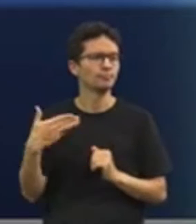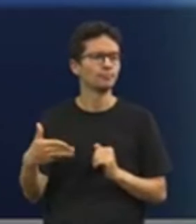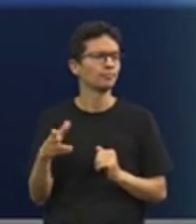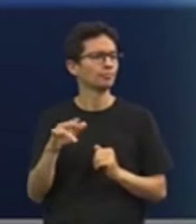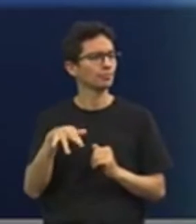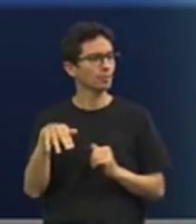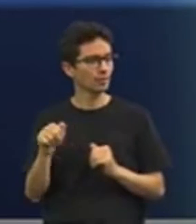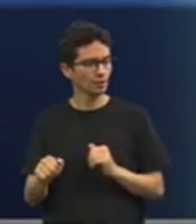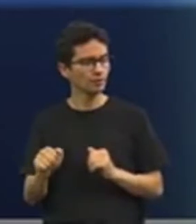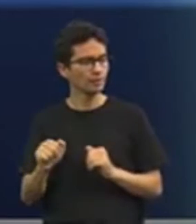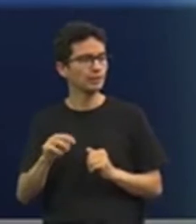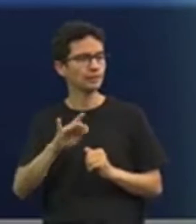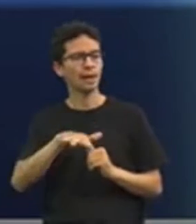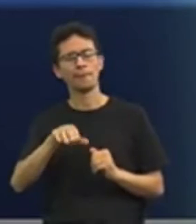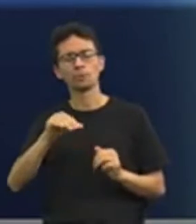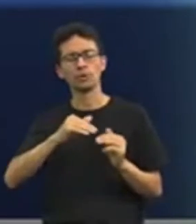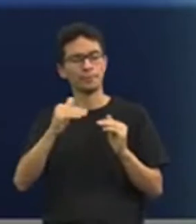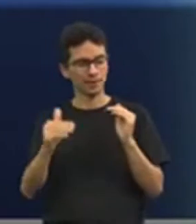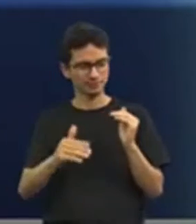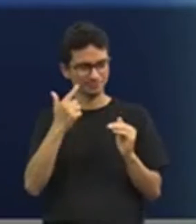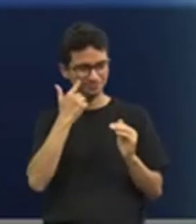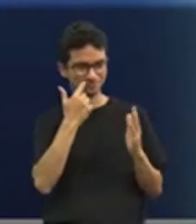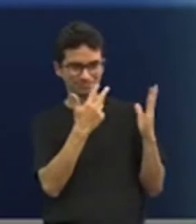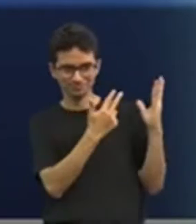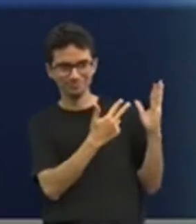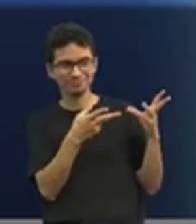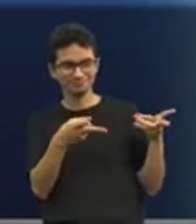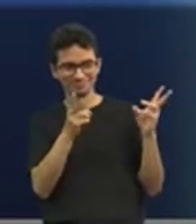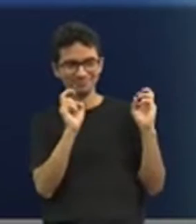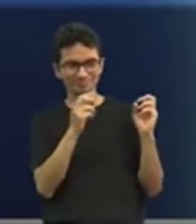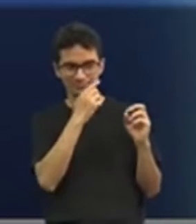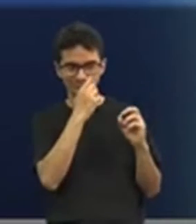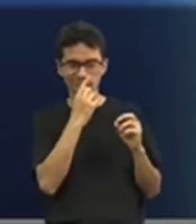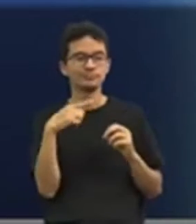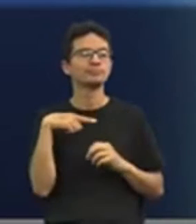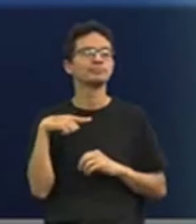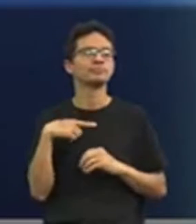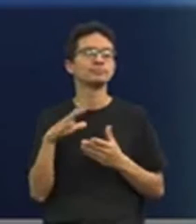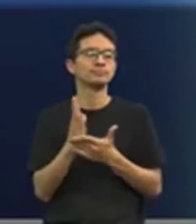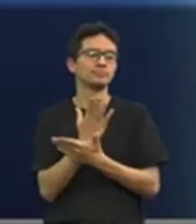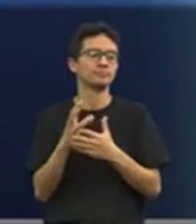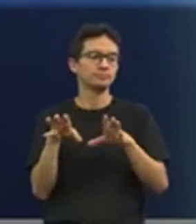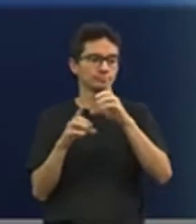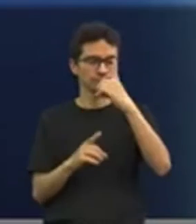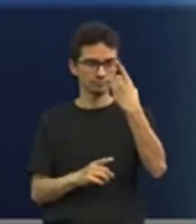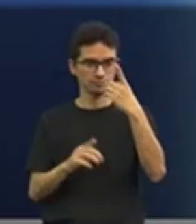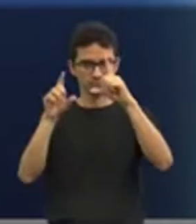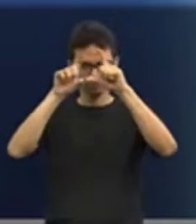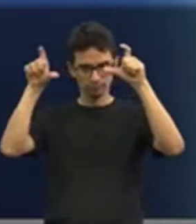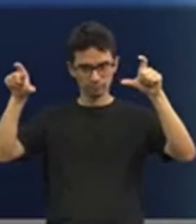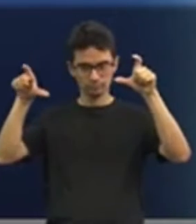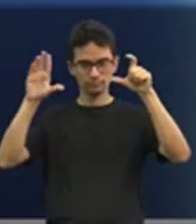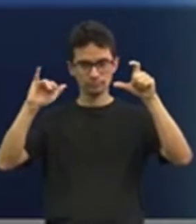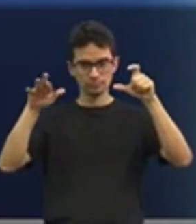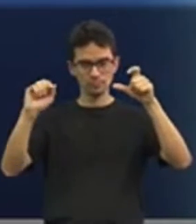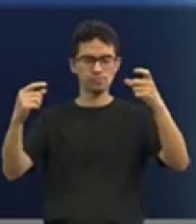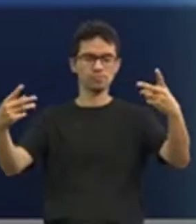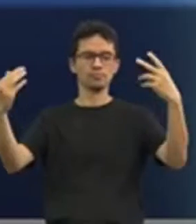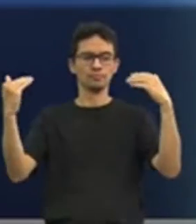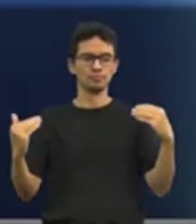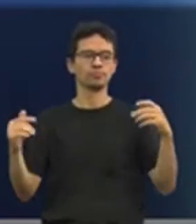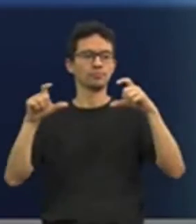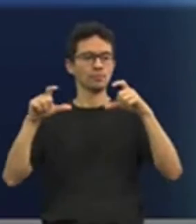é a crônica terreno baldio logo embaixo né se observar é que a gente tem fragmento de uma crônica EA que a gente tem um fragmento